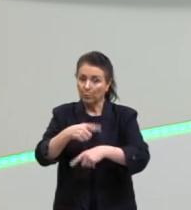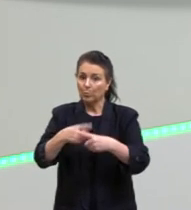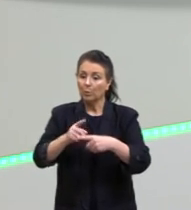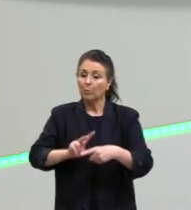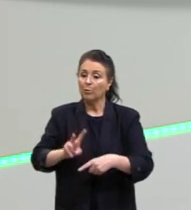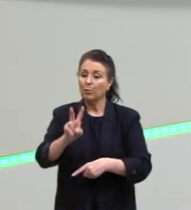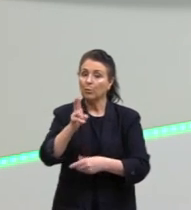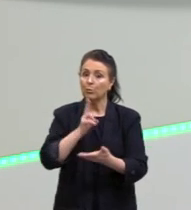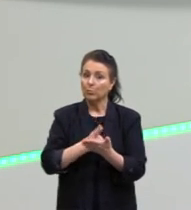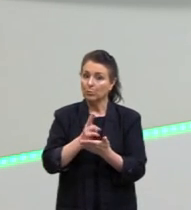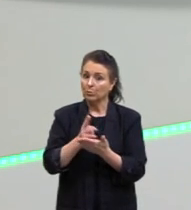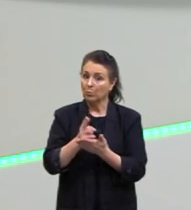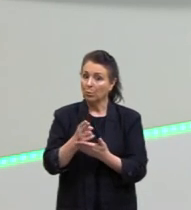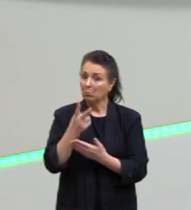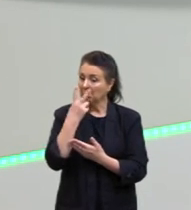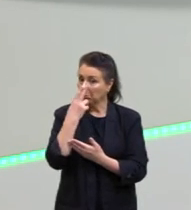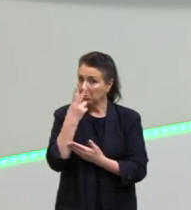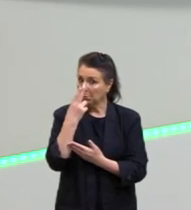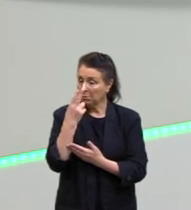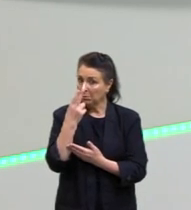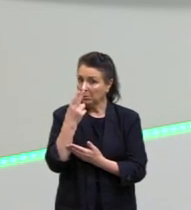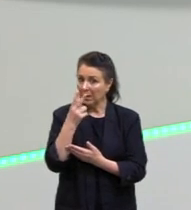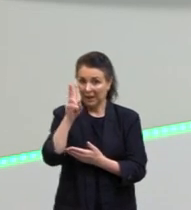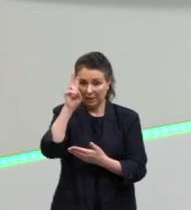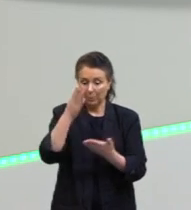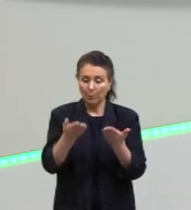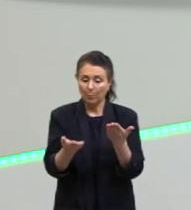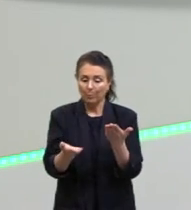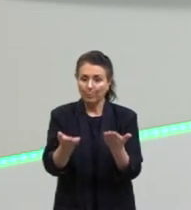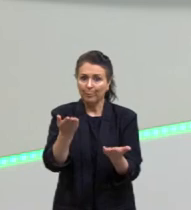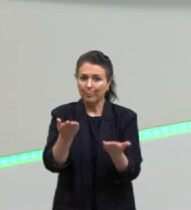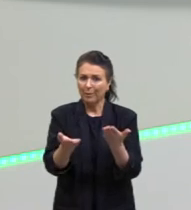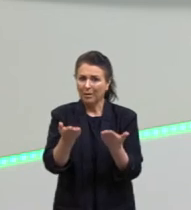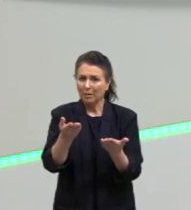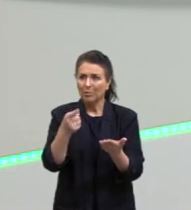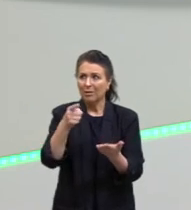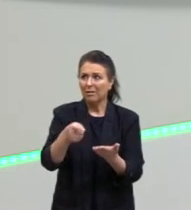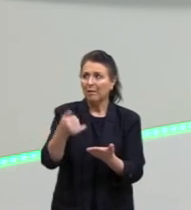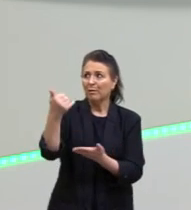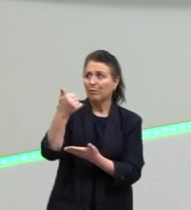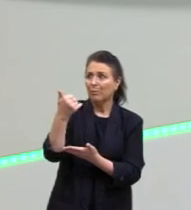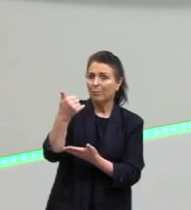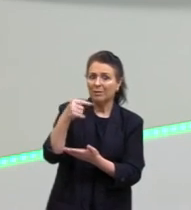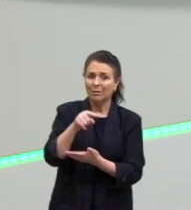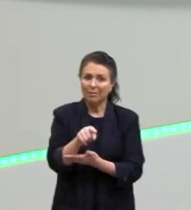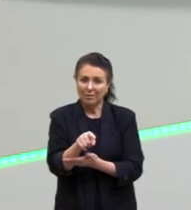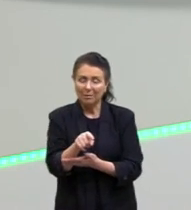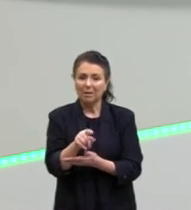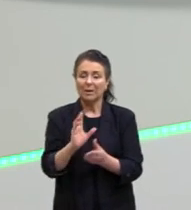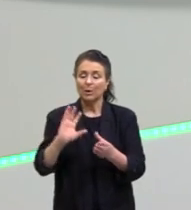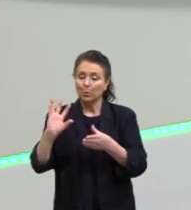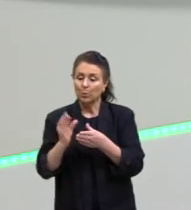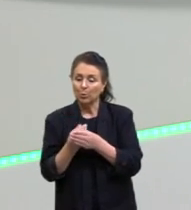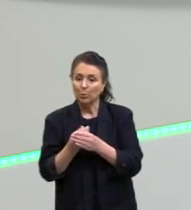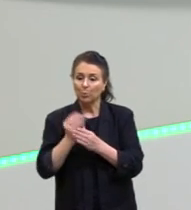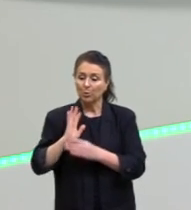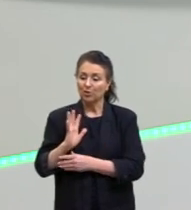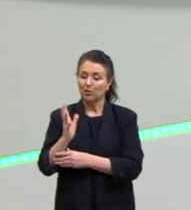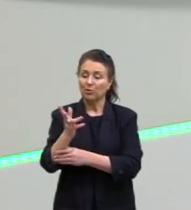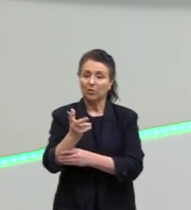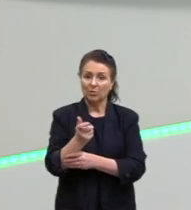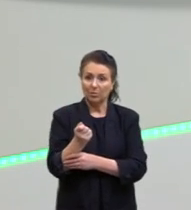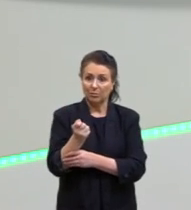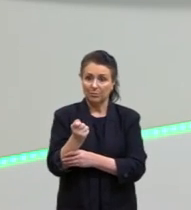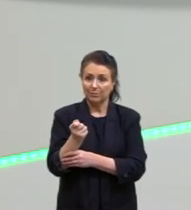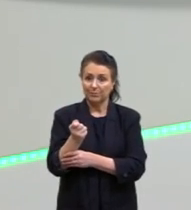mesmo ou então quando a gente falava em peso né qual era o peso daquela informação ali no conjunto de dados Então